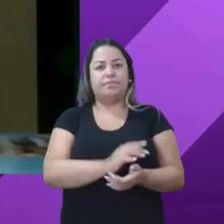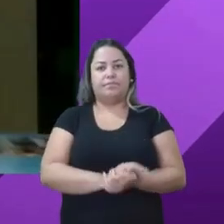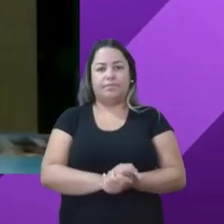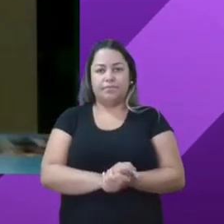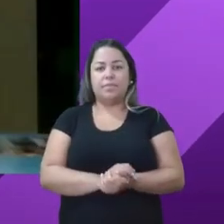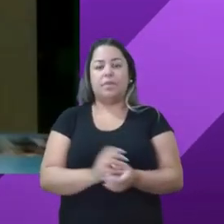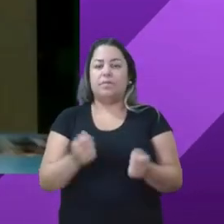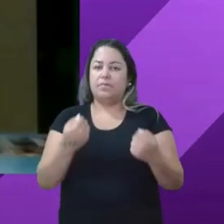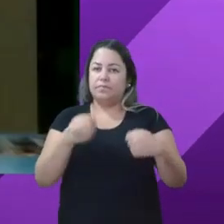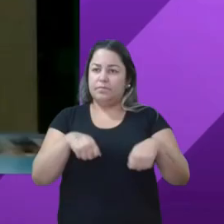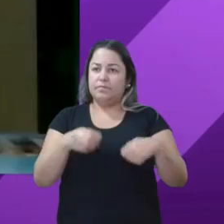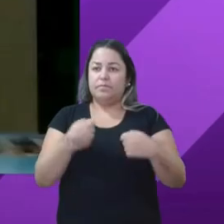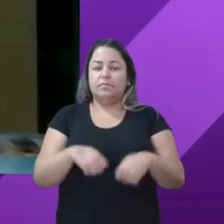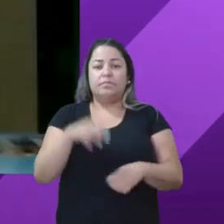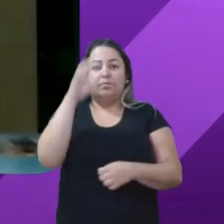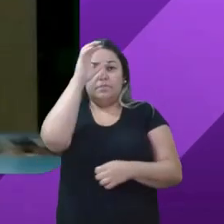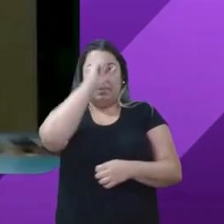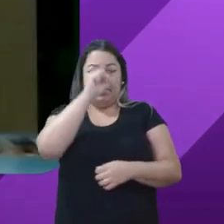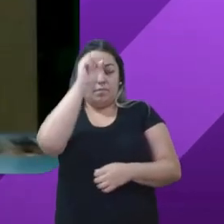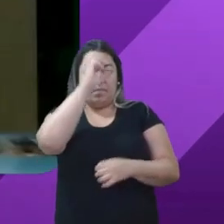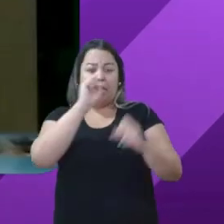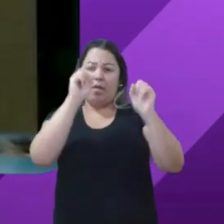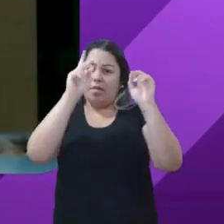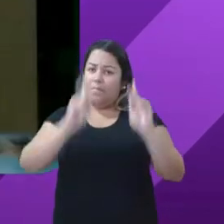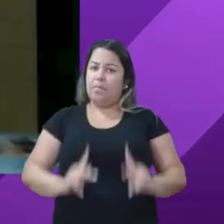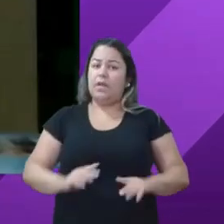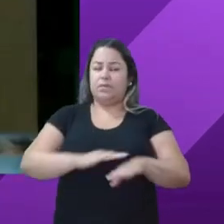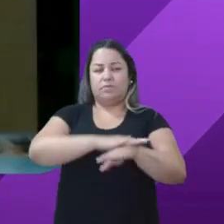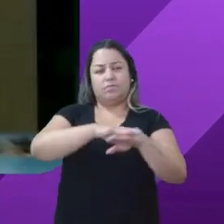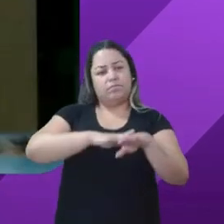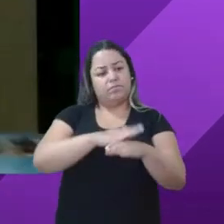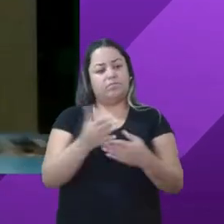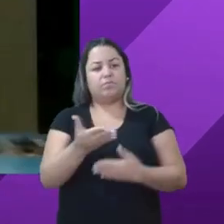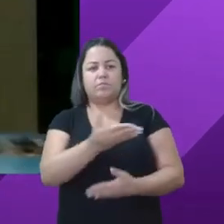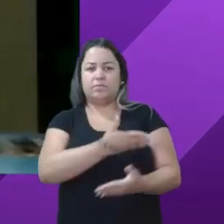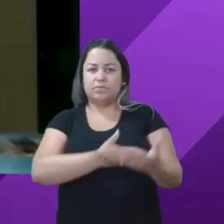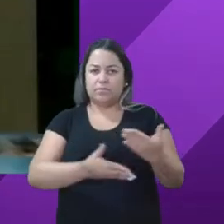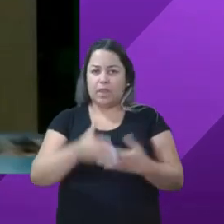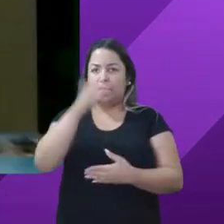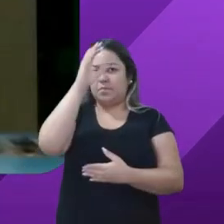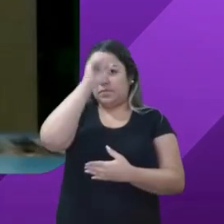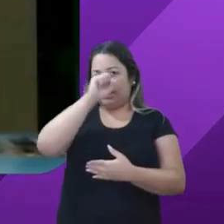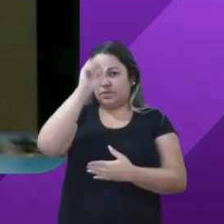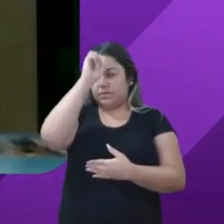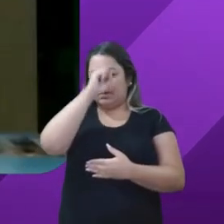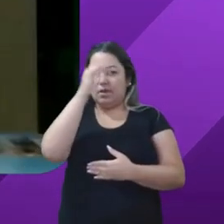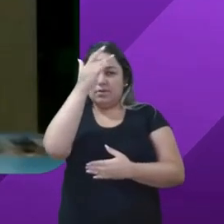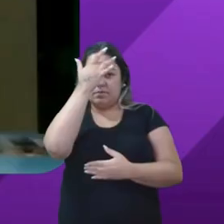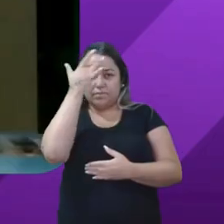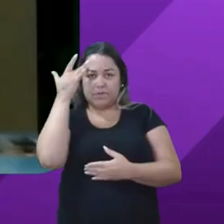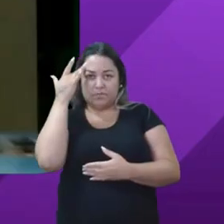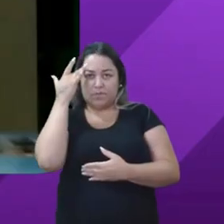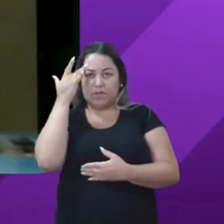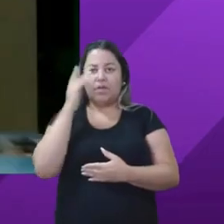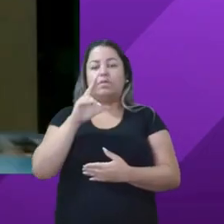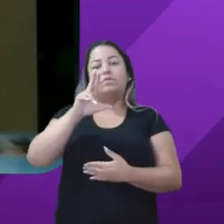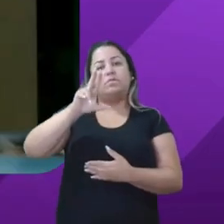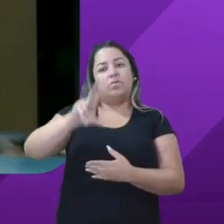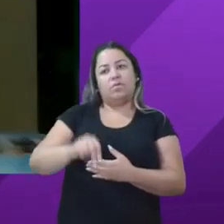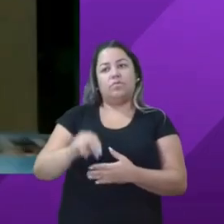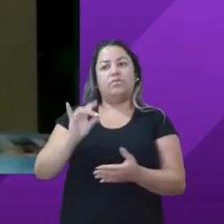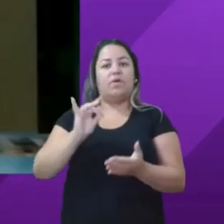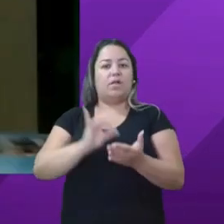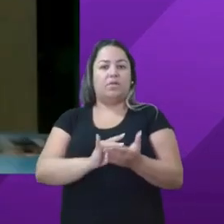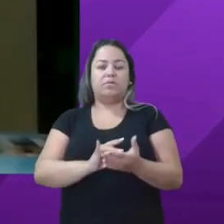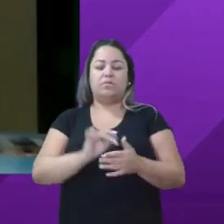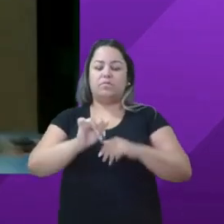gente precisa. A gente precisa aprender a paz, o diálogo, a gente precisa aprender que as pessoas, né, não são, de fato, elas